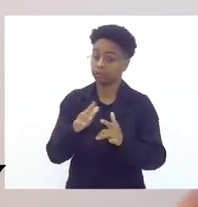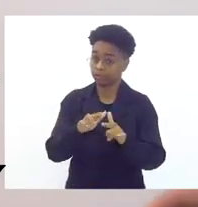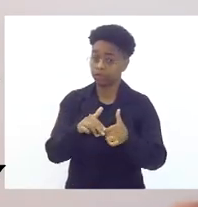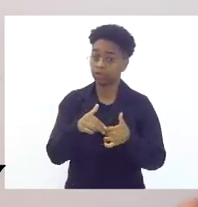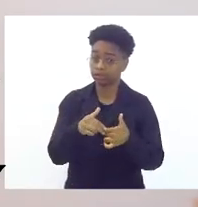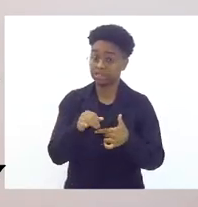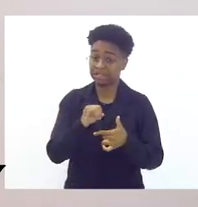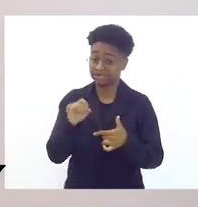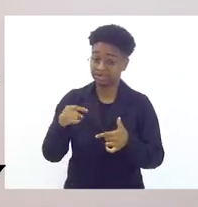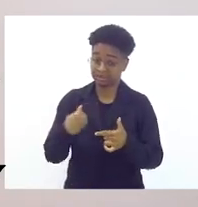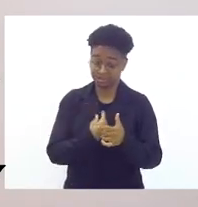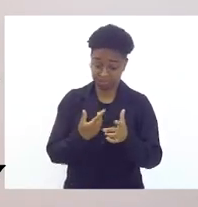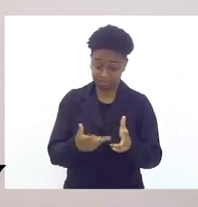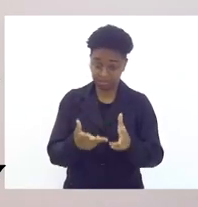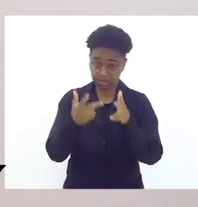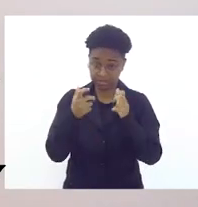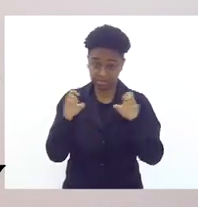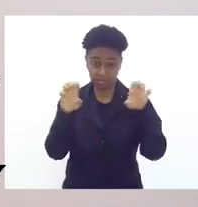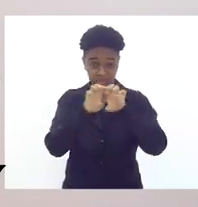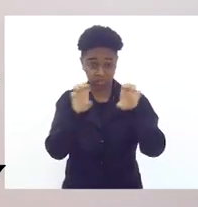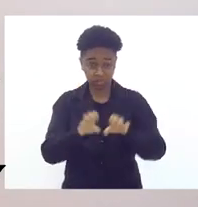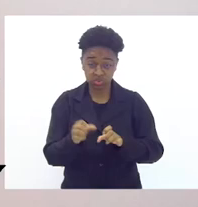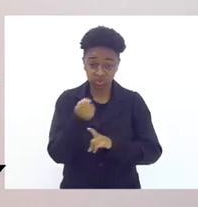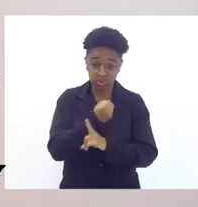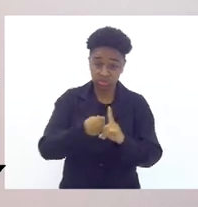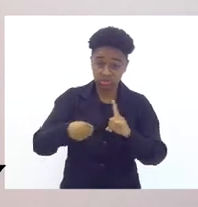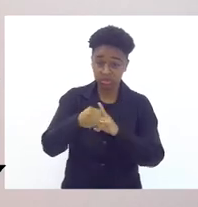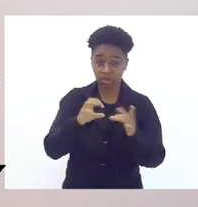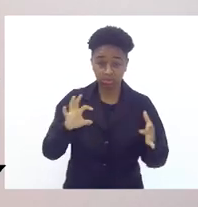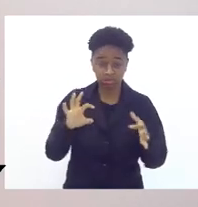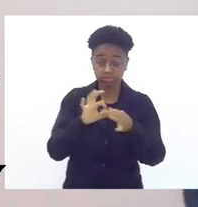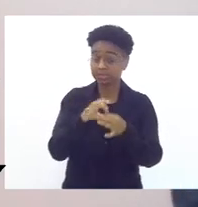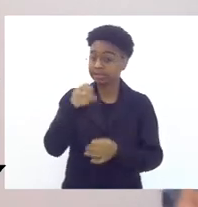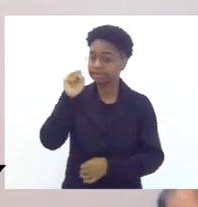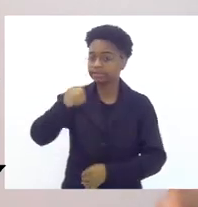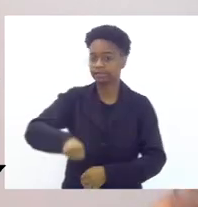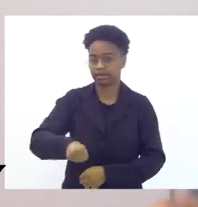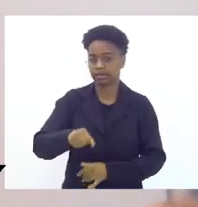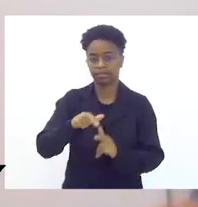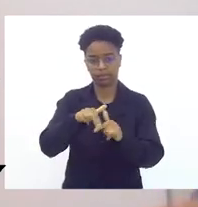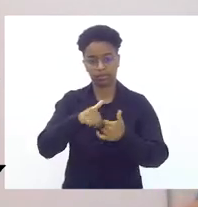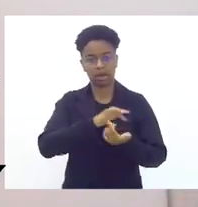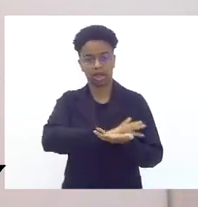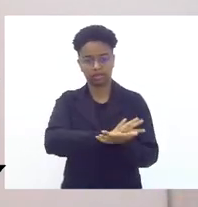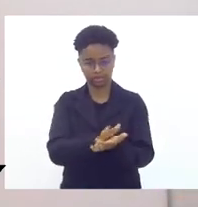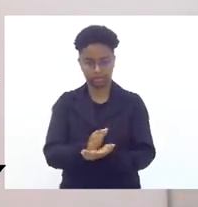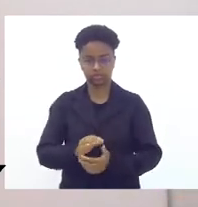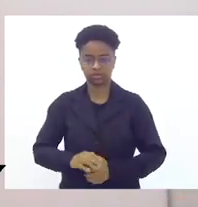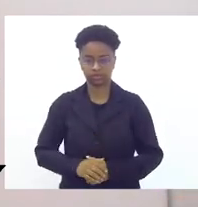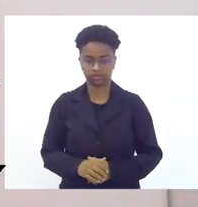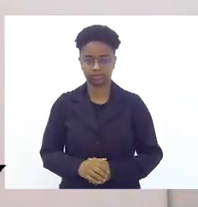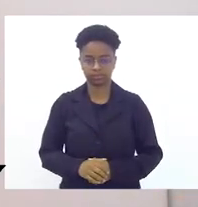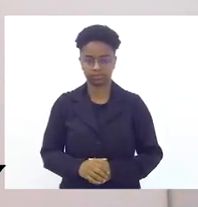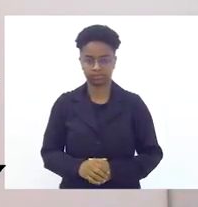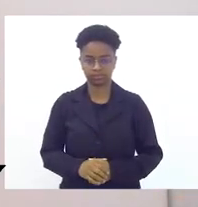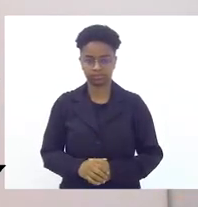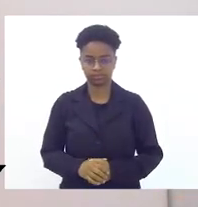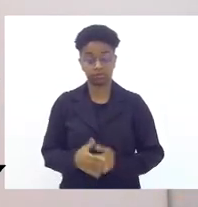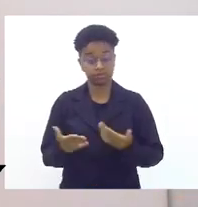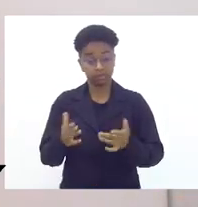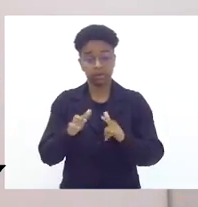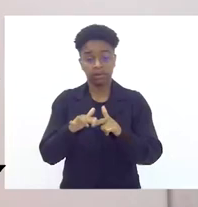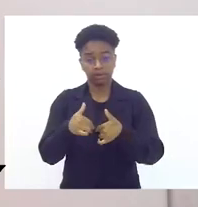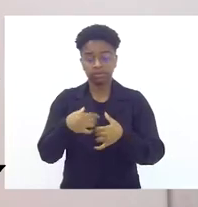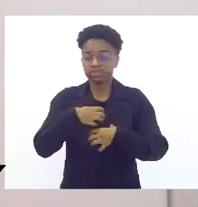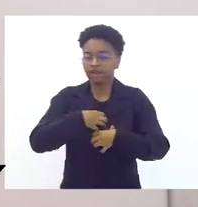que toda essa estrutura social É pautada sim no racismo e é por isso que esse e